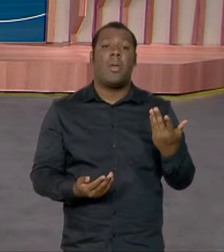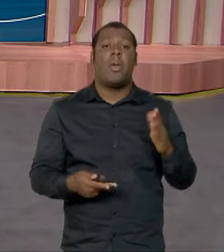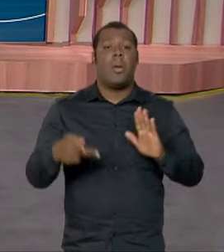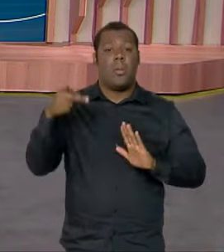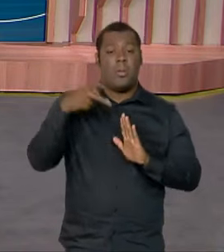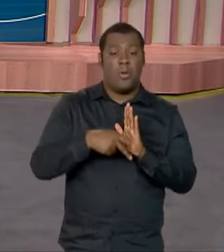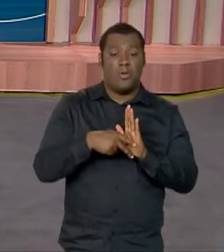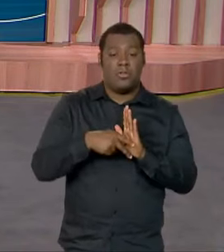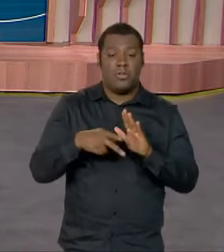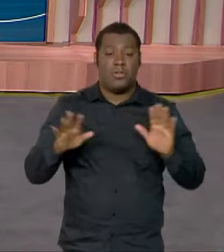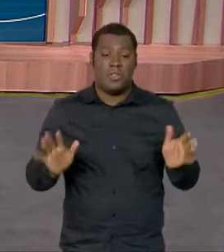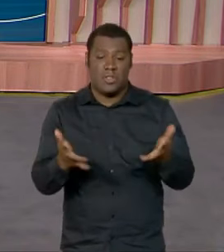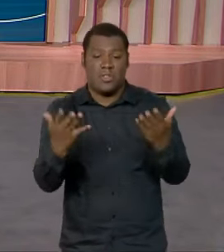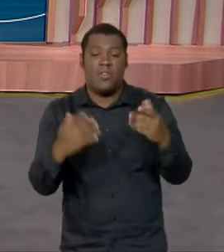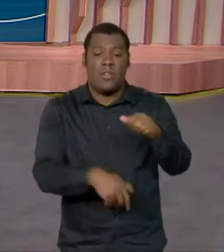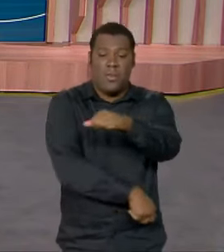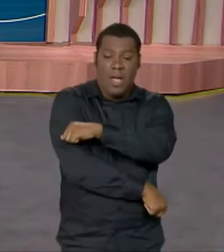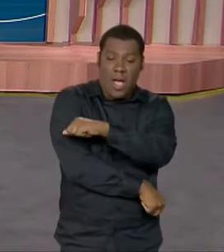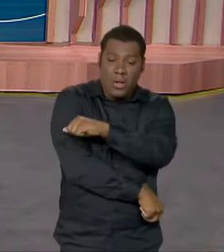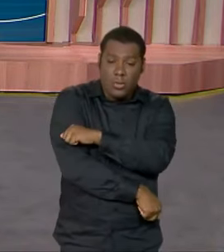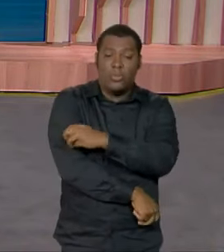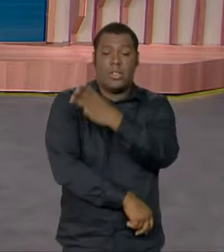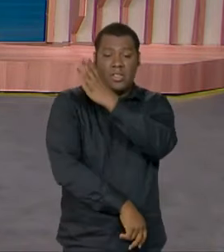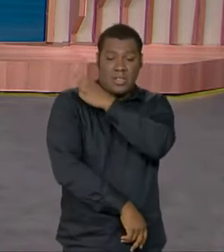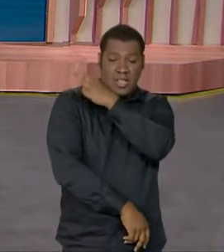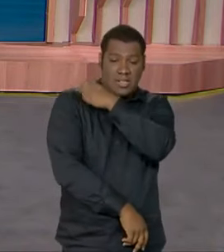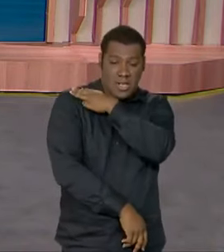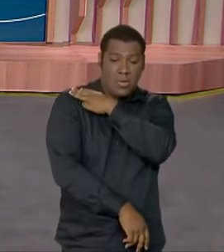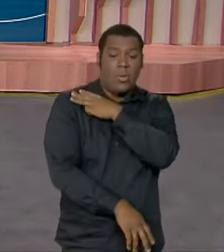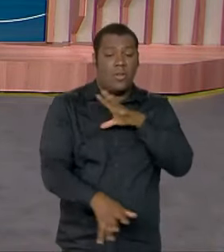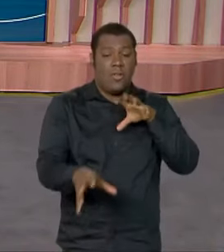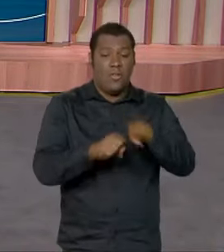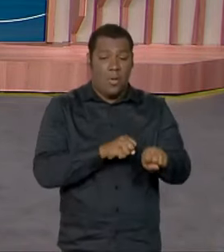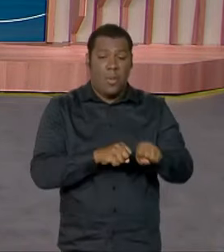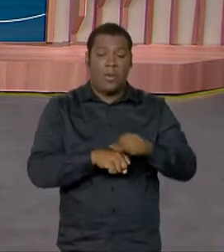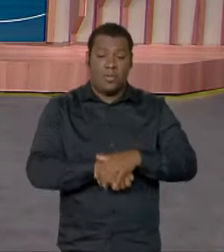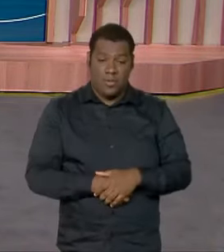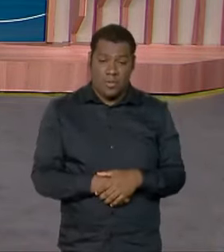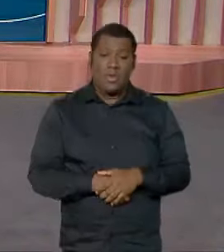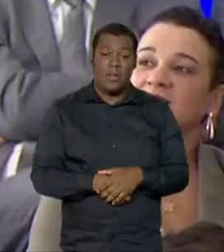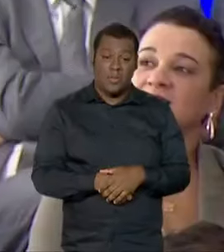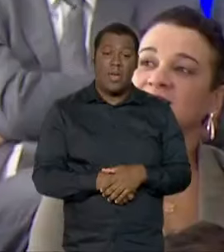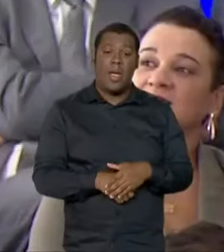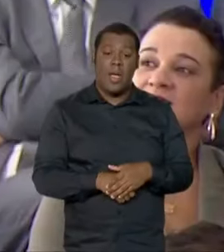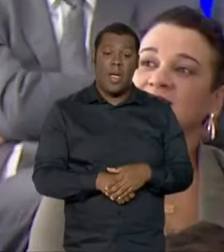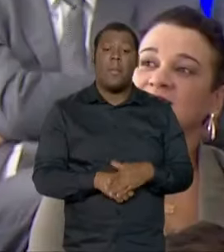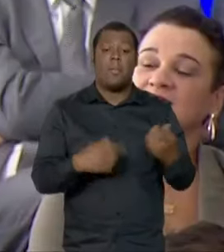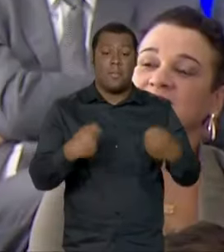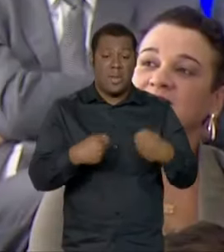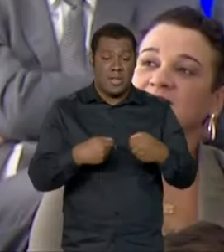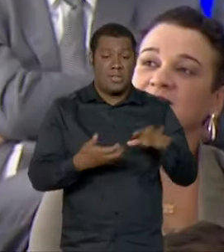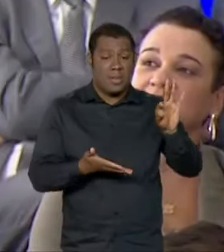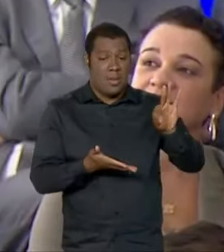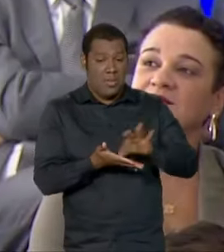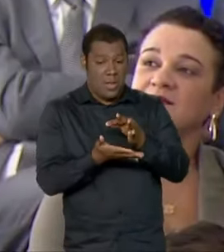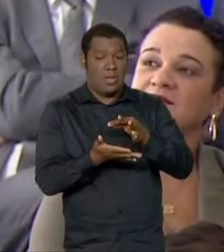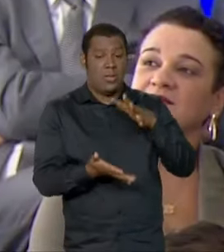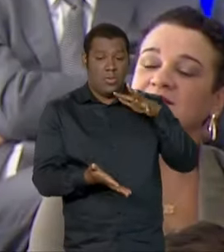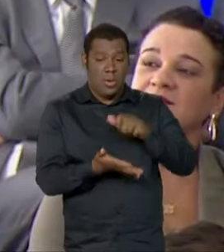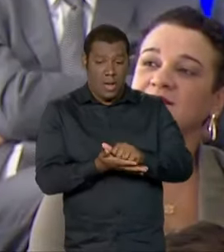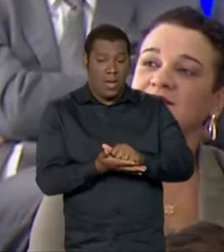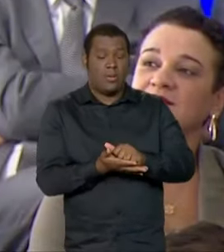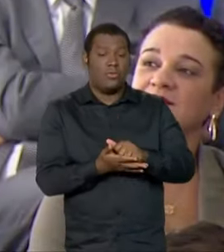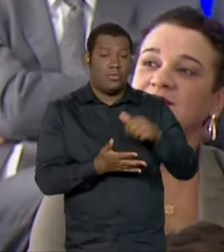que incentiva estudantes a concluírem o ensino médio será o cadastro único. Nessa medida